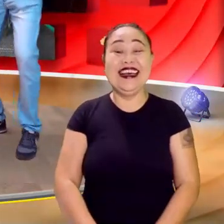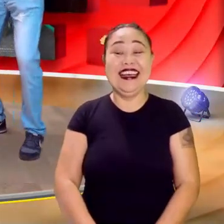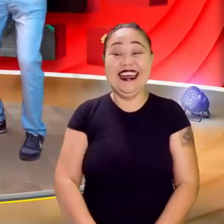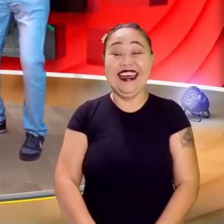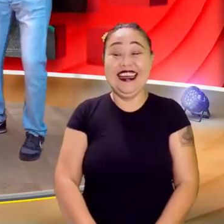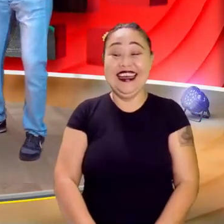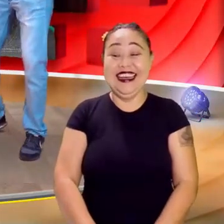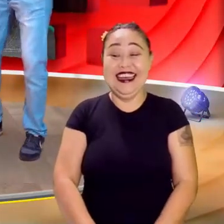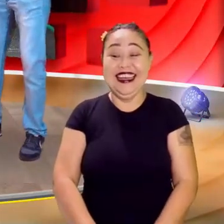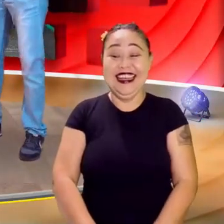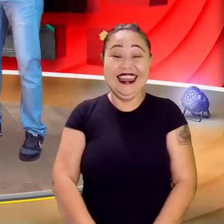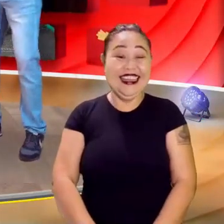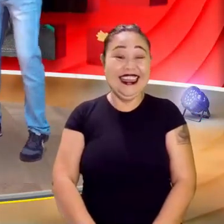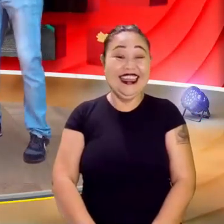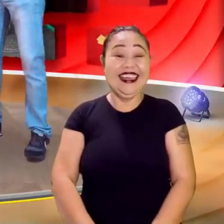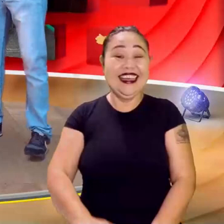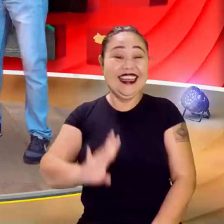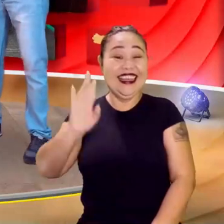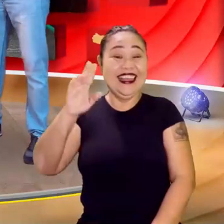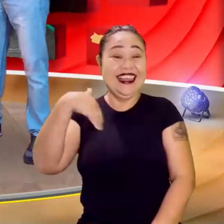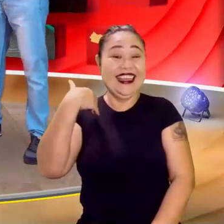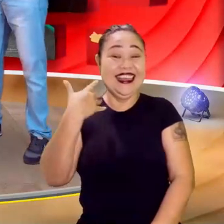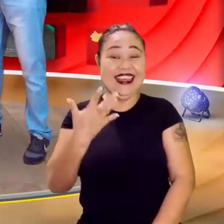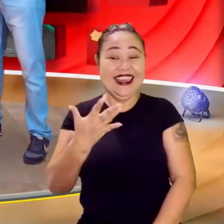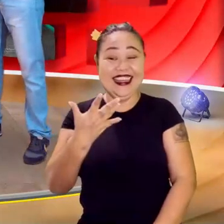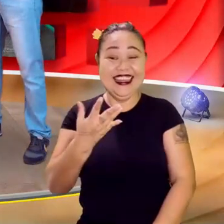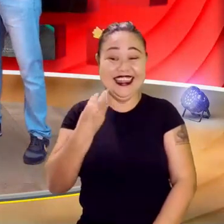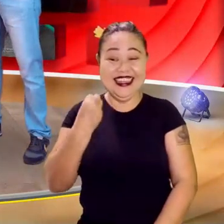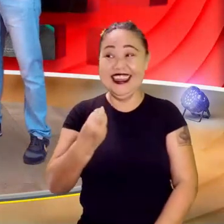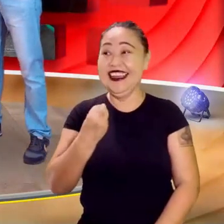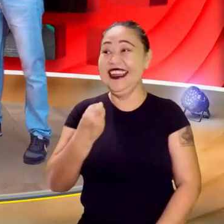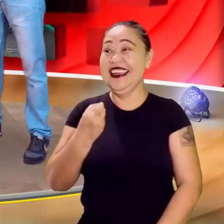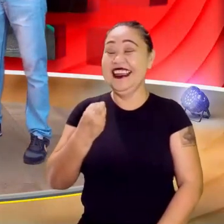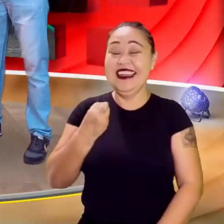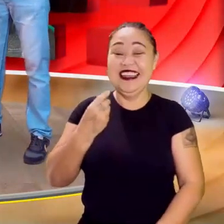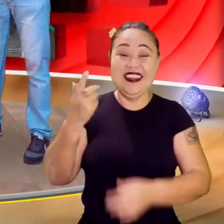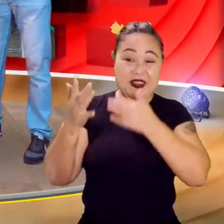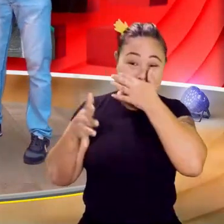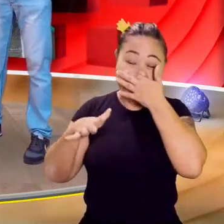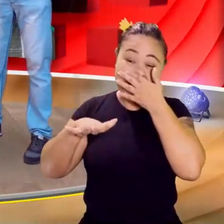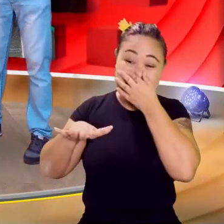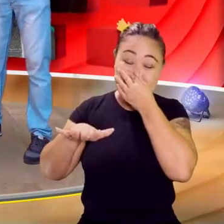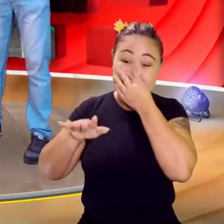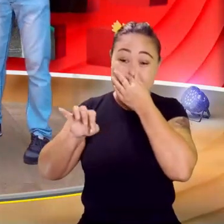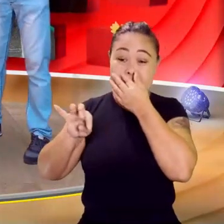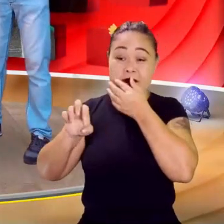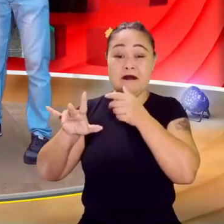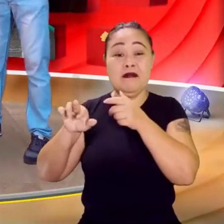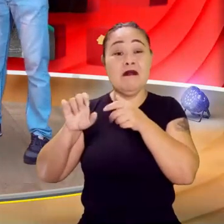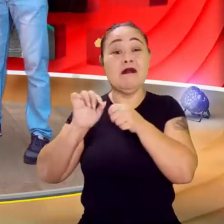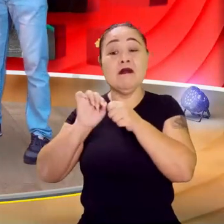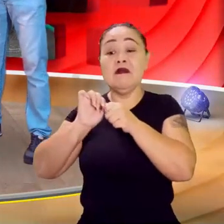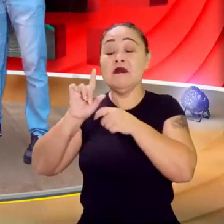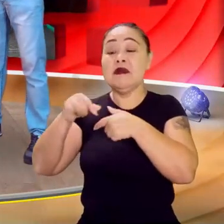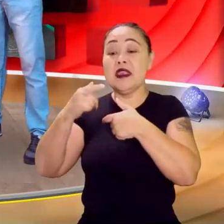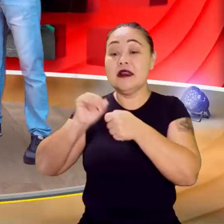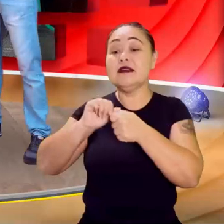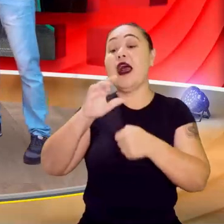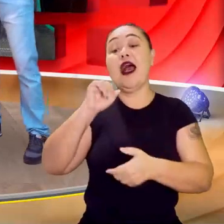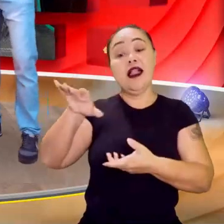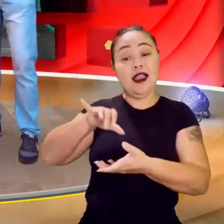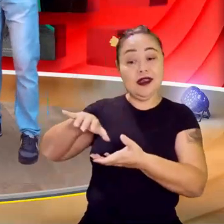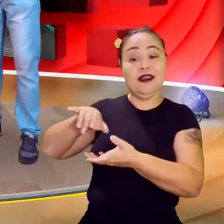aquela... Não tem aquela... Como que é aquela eletrônica? Ah, é... Como Alexa. É que você